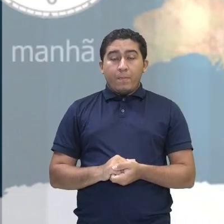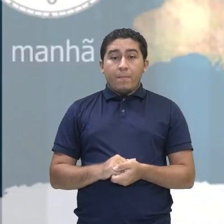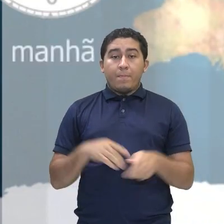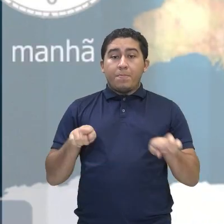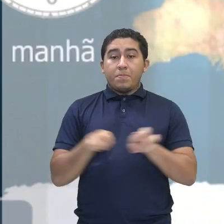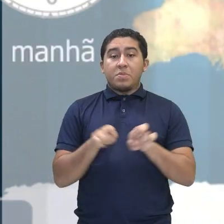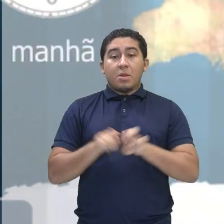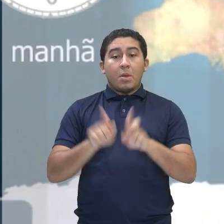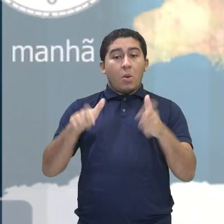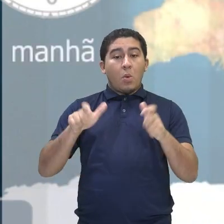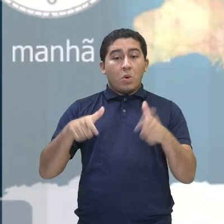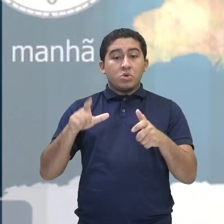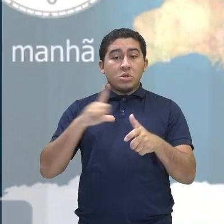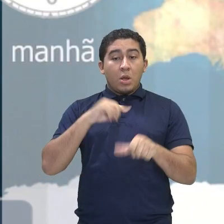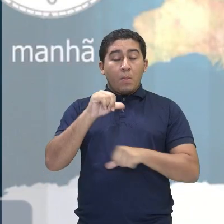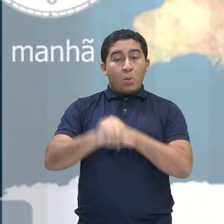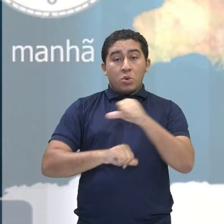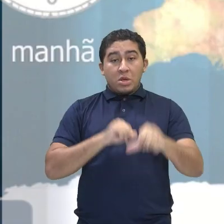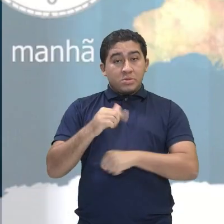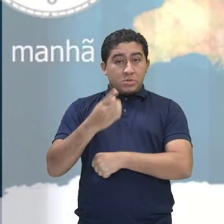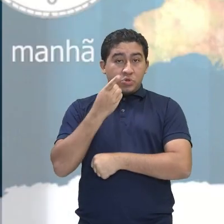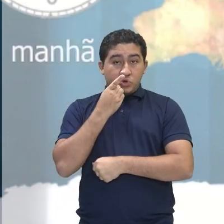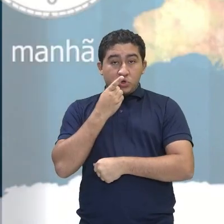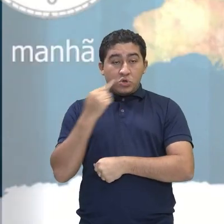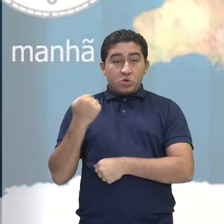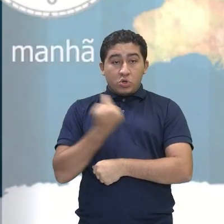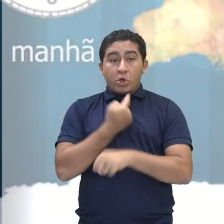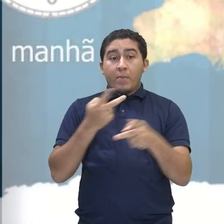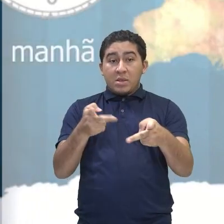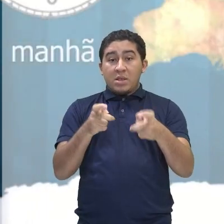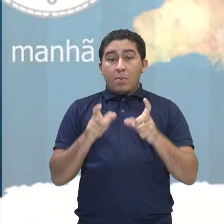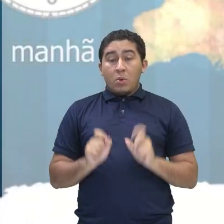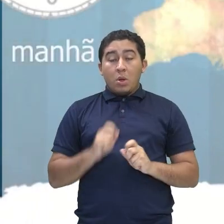de data, nós vamos observar